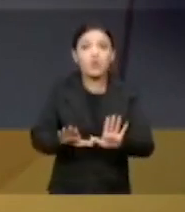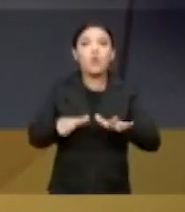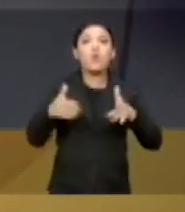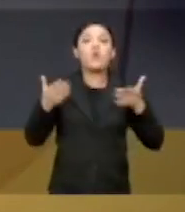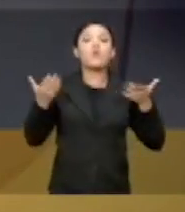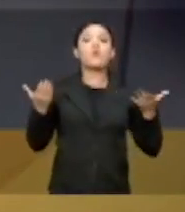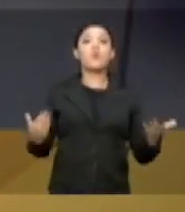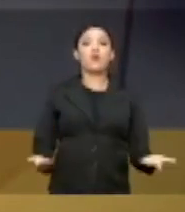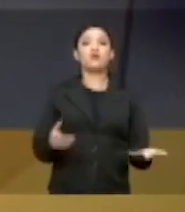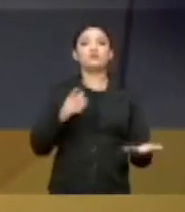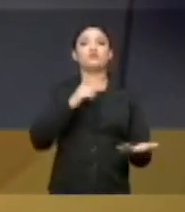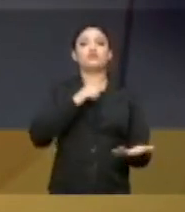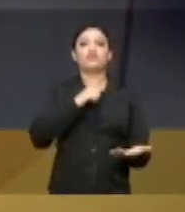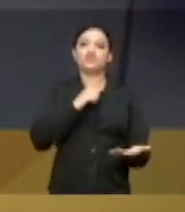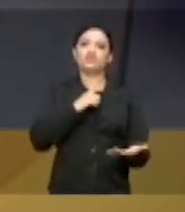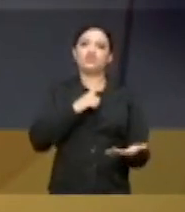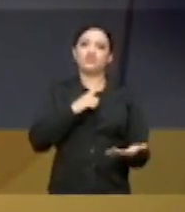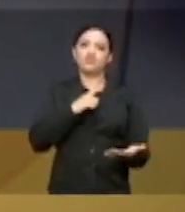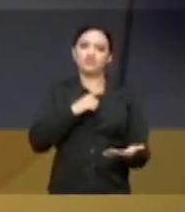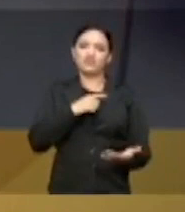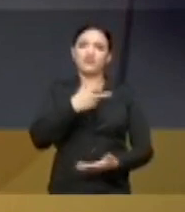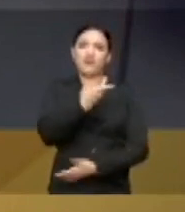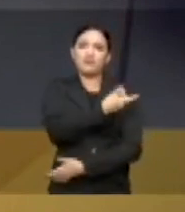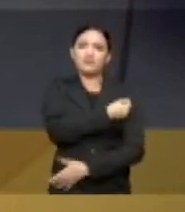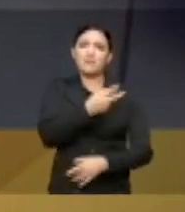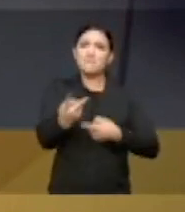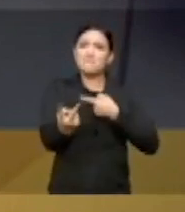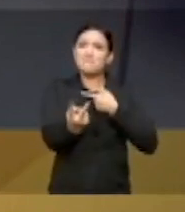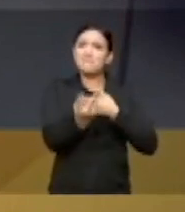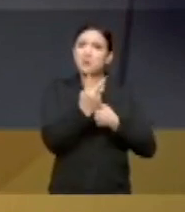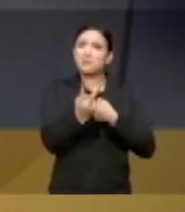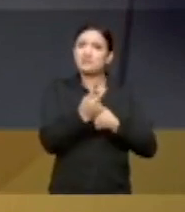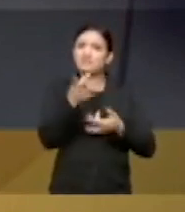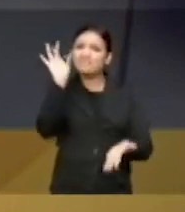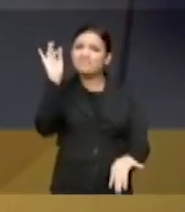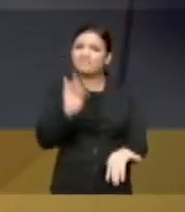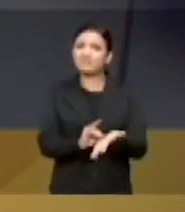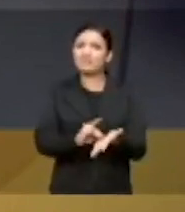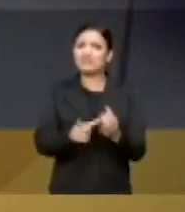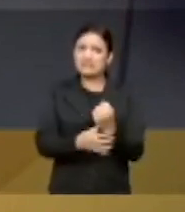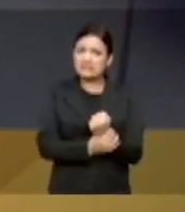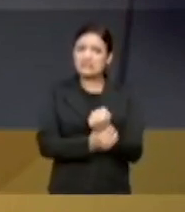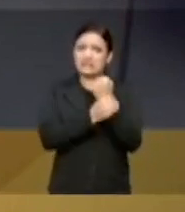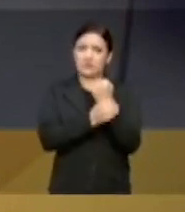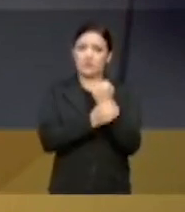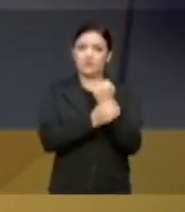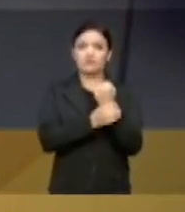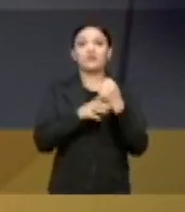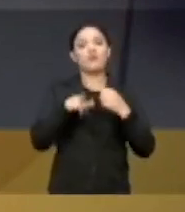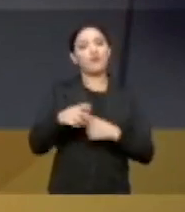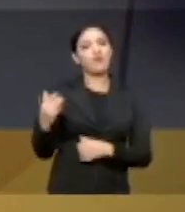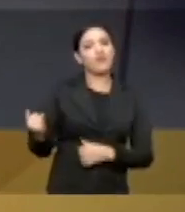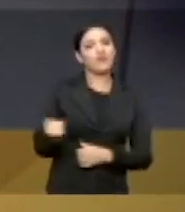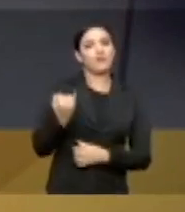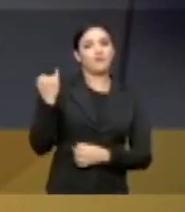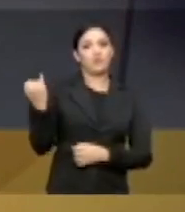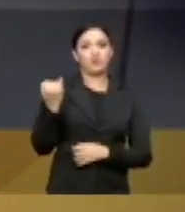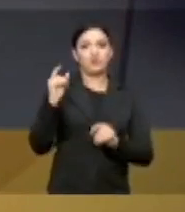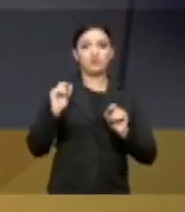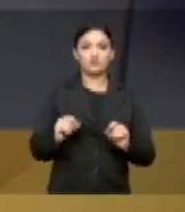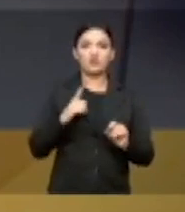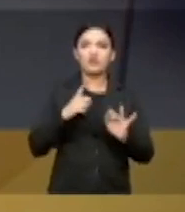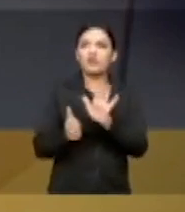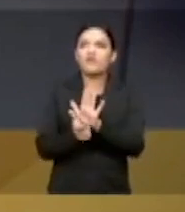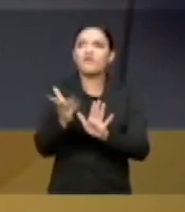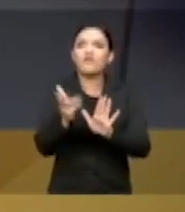a existir imunizantes eficazes e seguros. E é muito importante, estratégico mesmo, que se tenha mais de uma